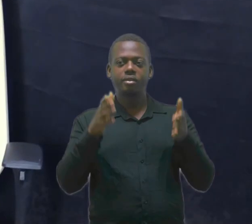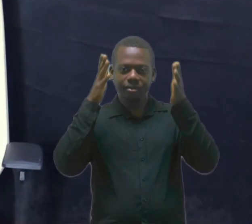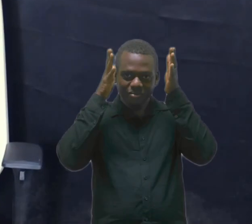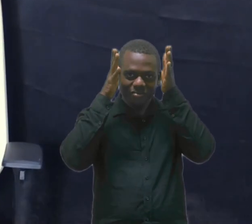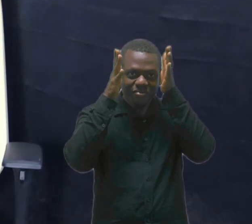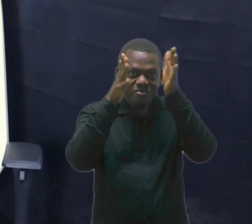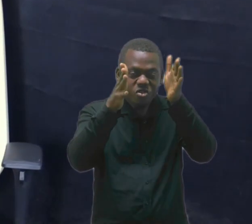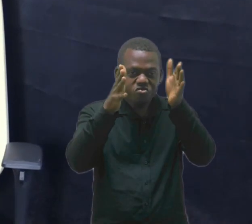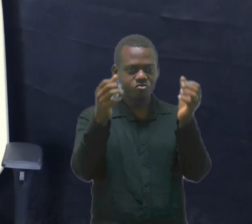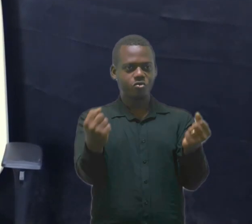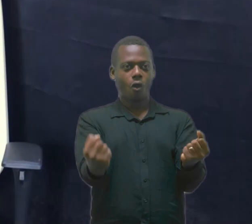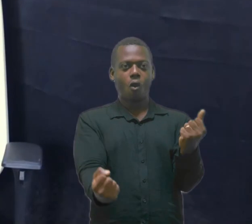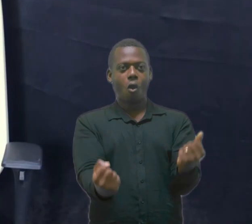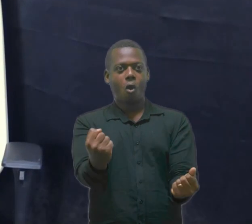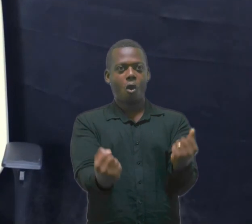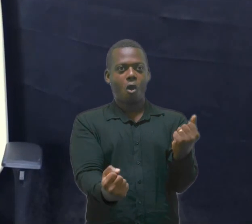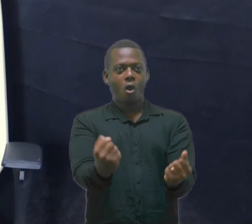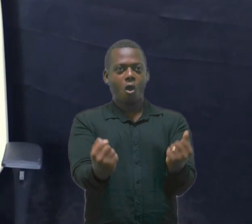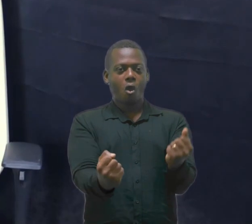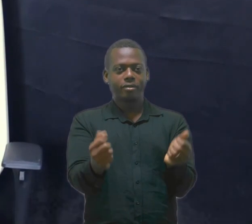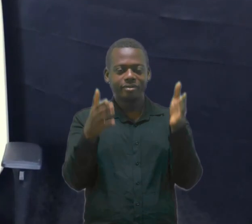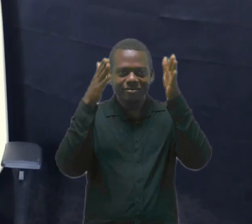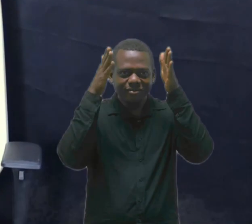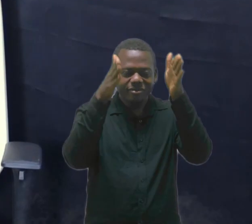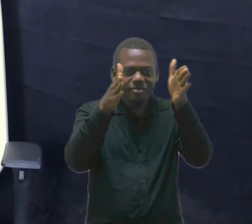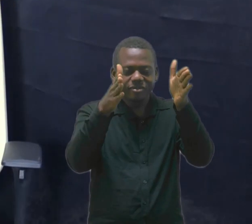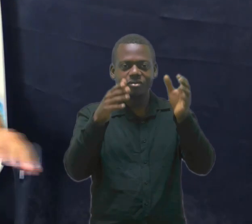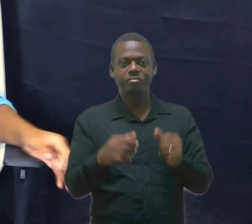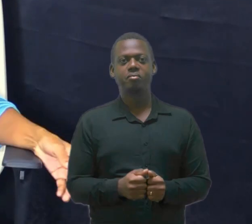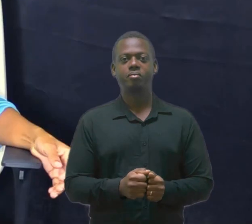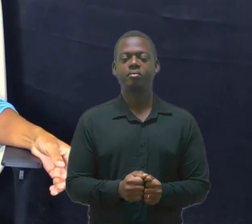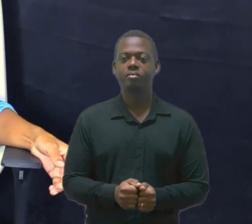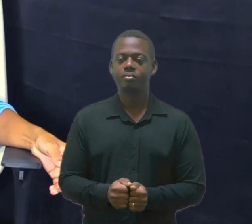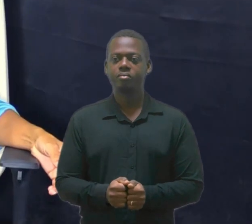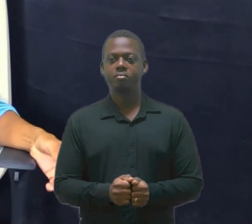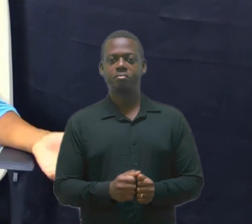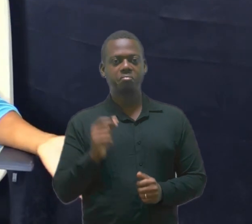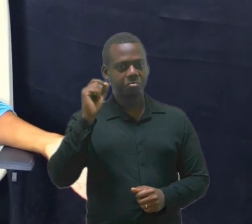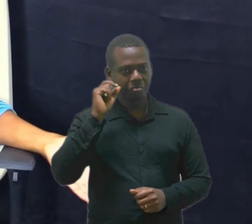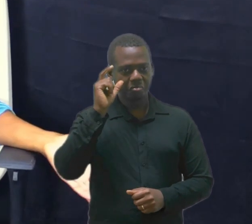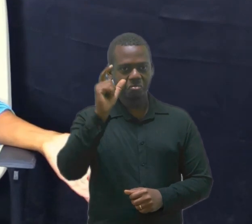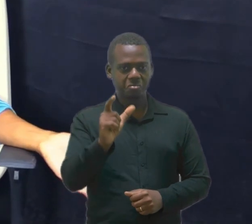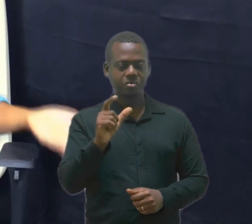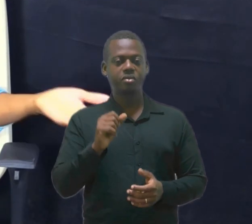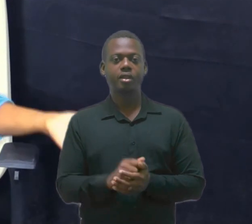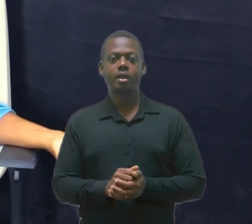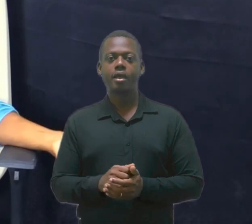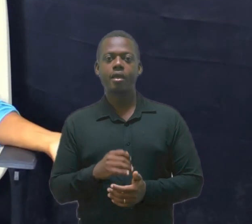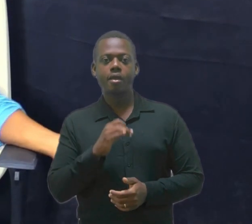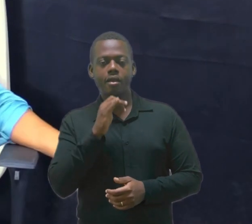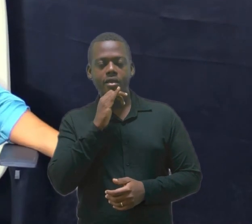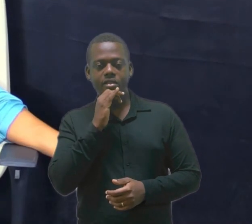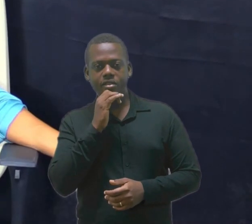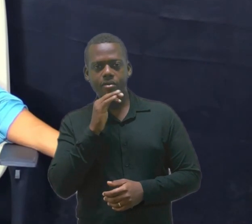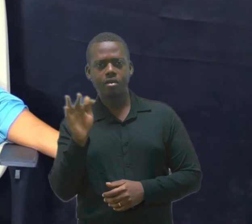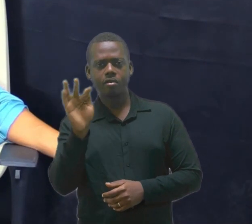celular. Não, o surdo usa a atenção dele todinha ali na direção. Interessante. Interessante isso. Por exemplo, na faculdade, eu tive